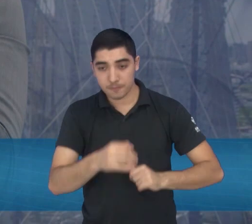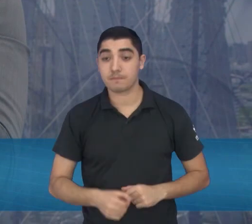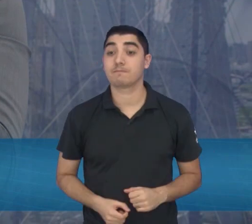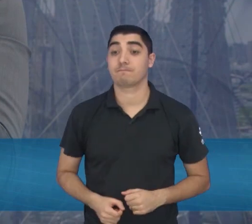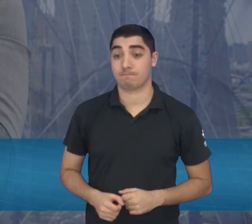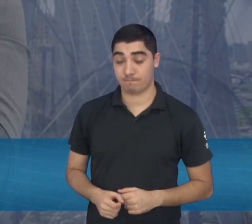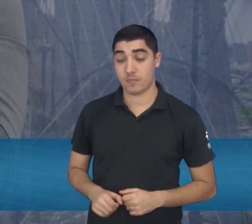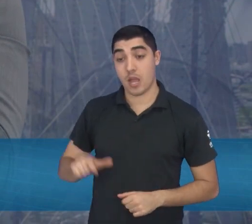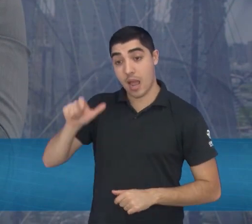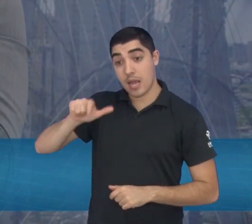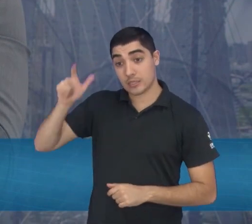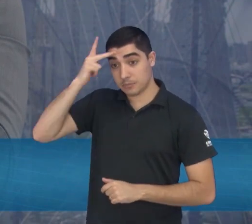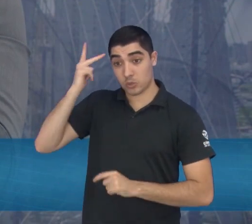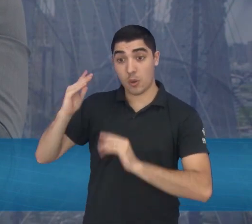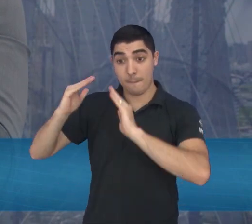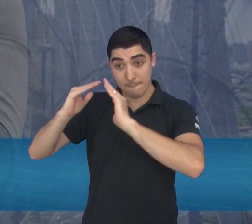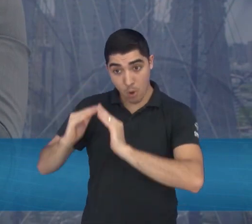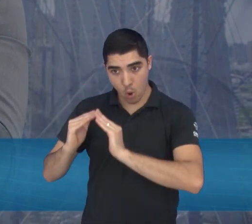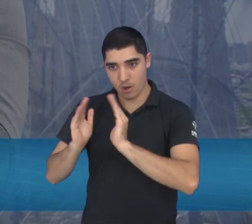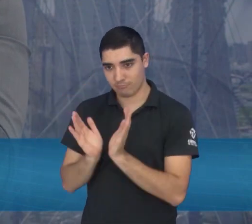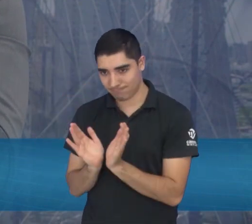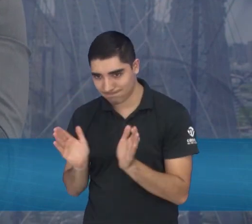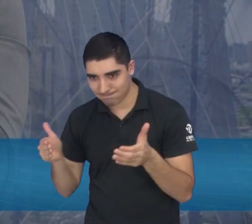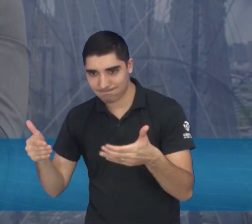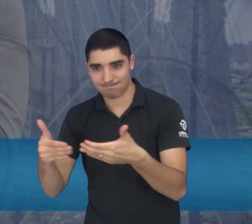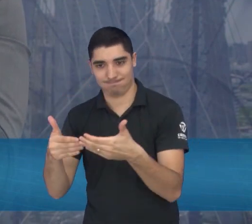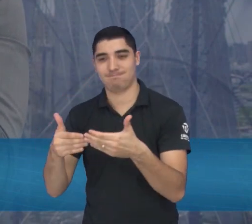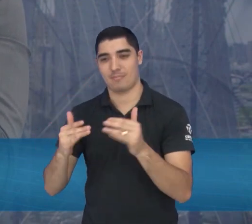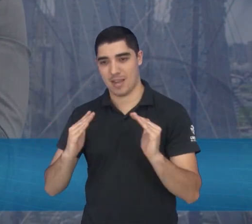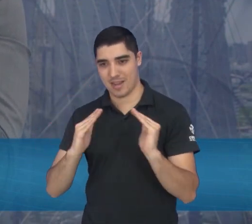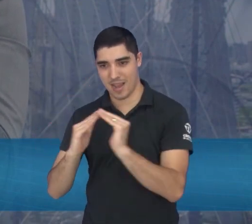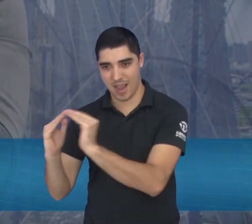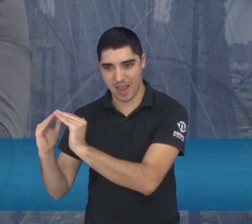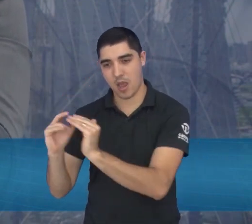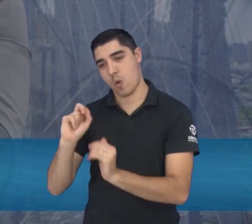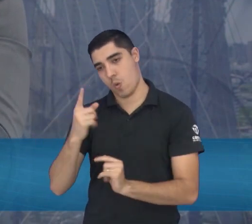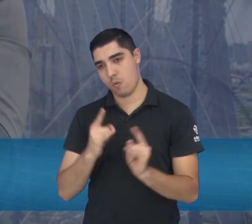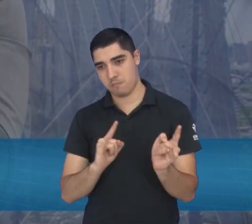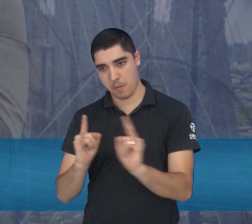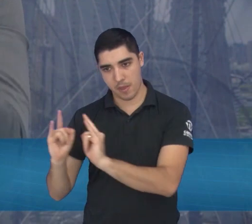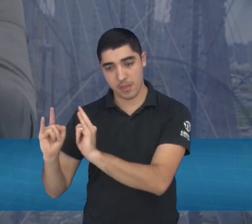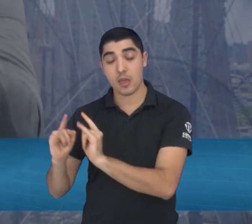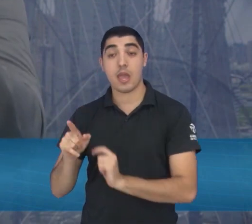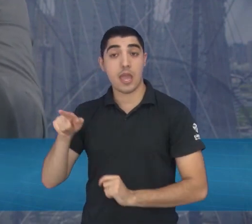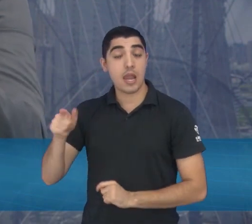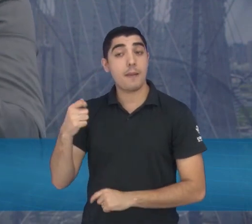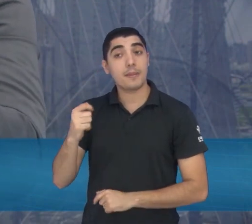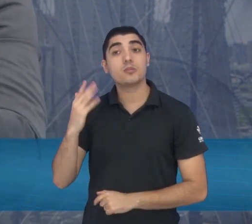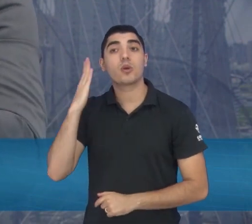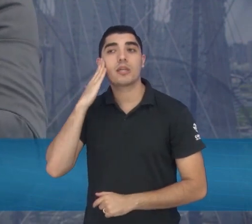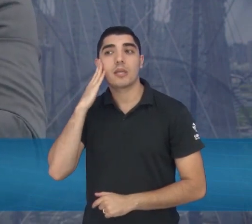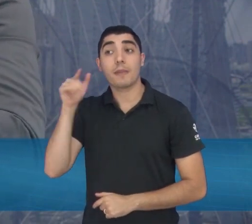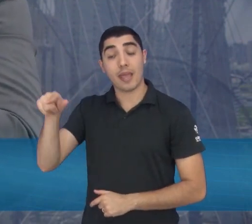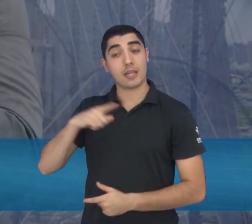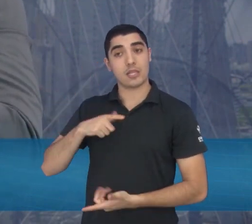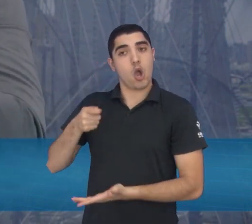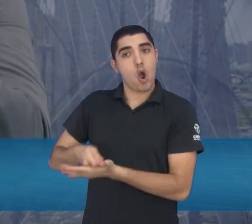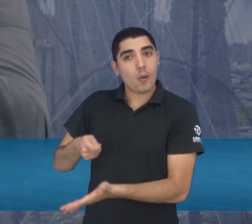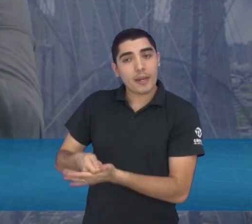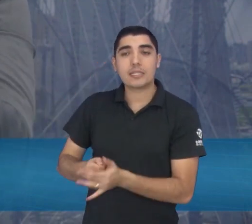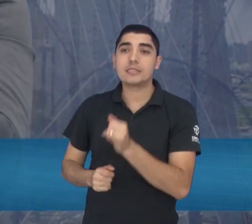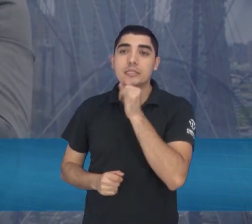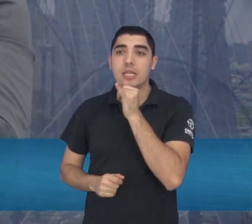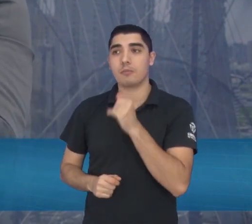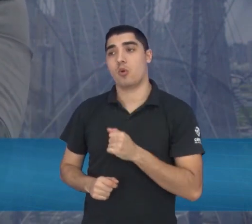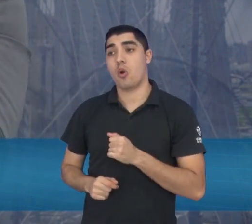condômino ele saber pegar a prestação de contas do condomínio dele, analisar, saber para onde está indo aquela quantia, quanto que é gasto nisso,